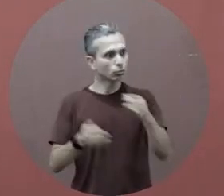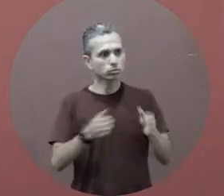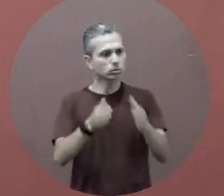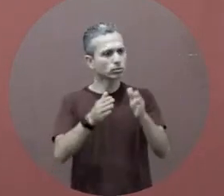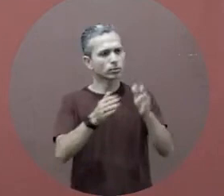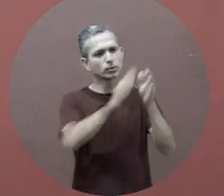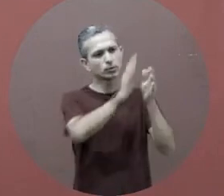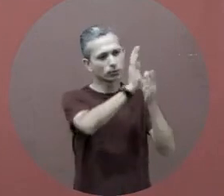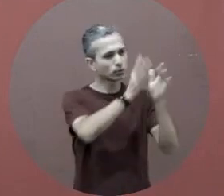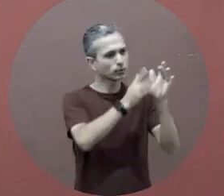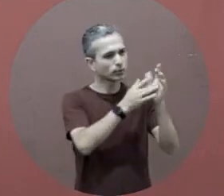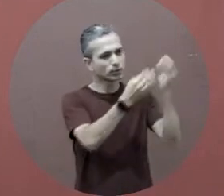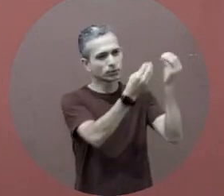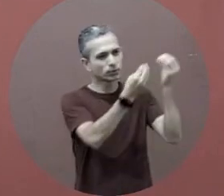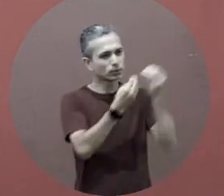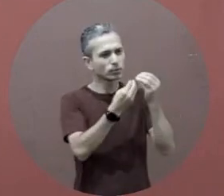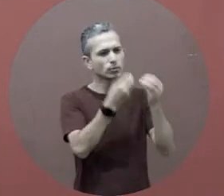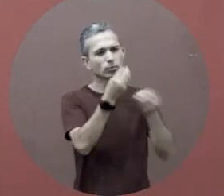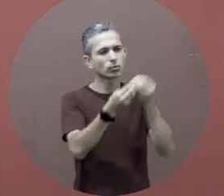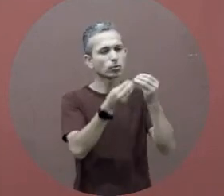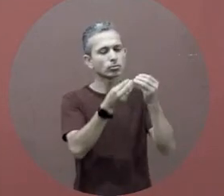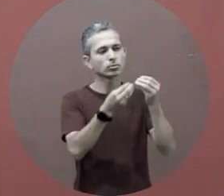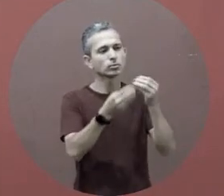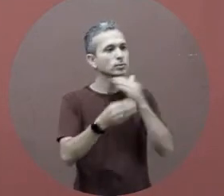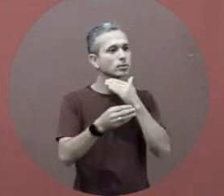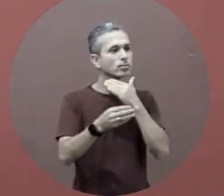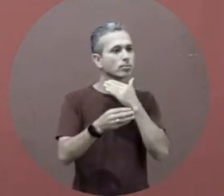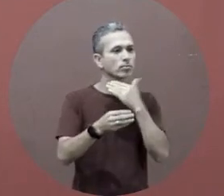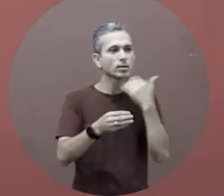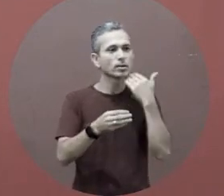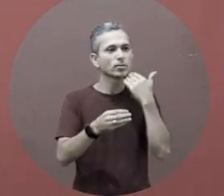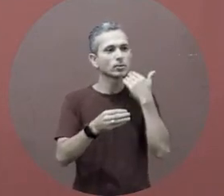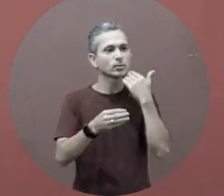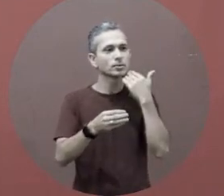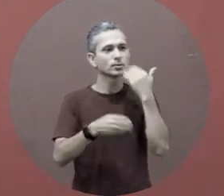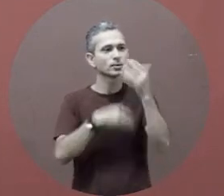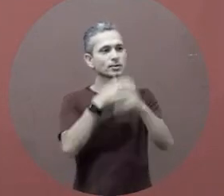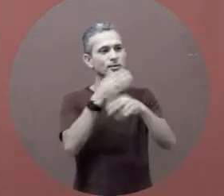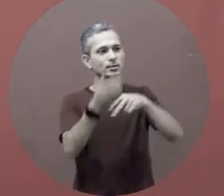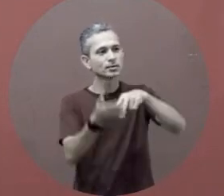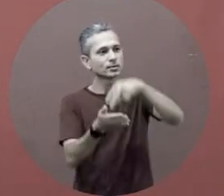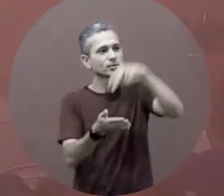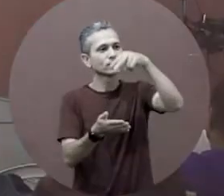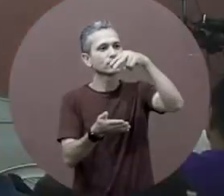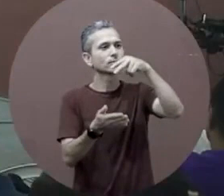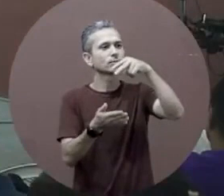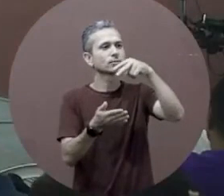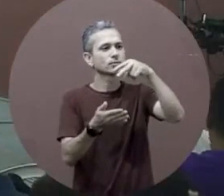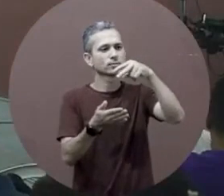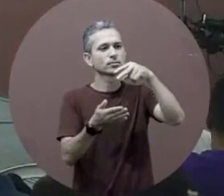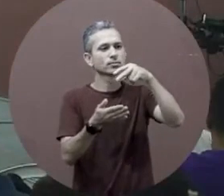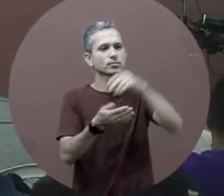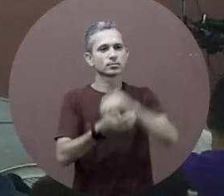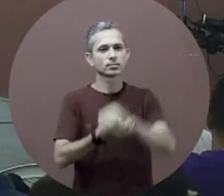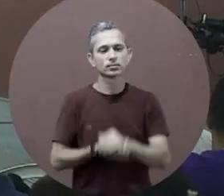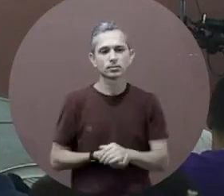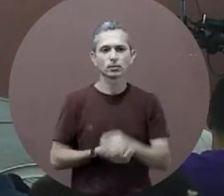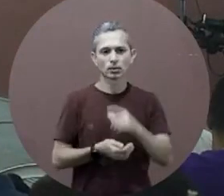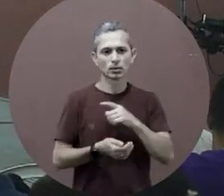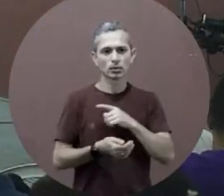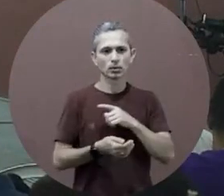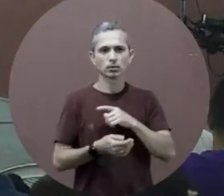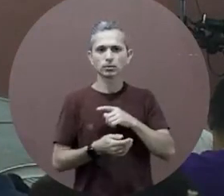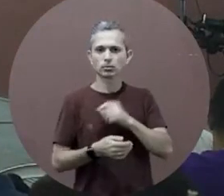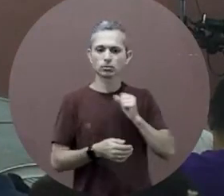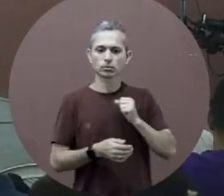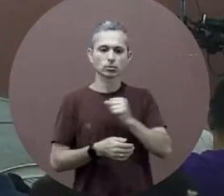abriu por meio do véu, isto é, pela sua carne, aquele véu que foi rasgado. E tendo um grande sacerdote sobre a